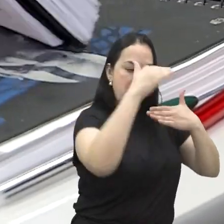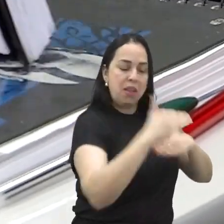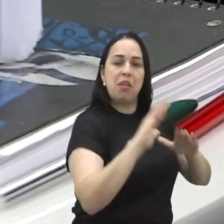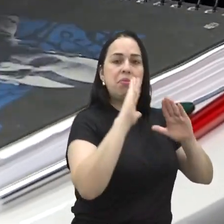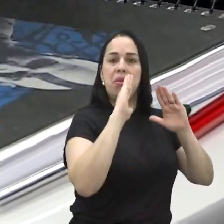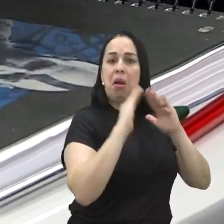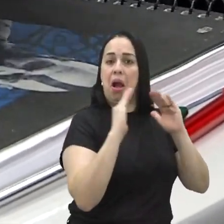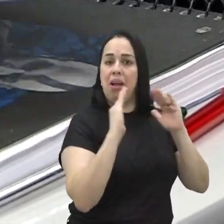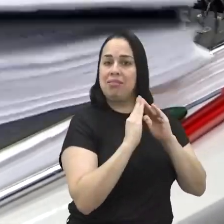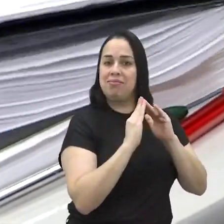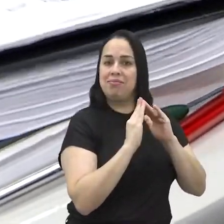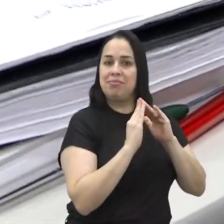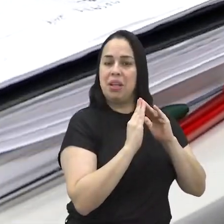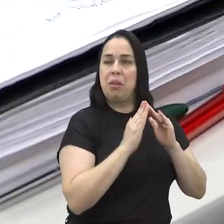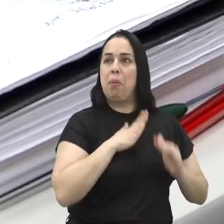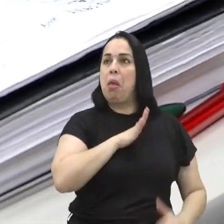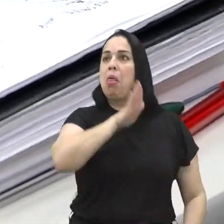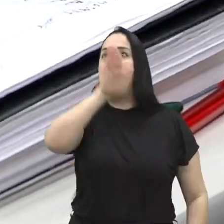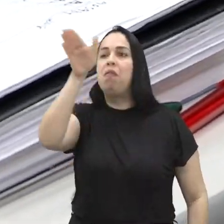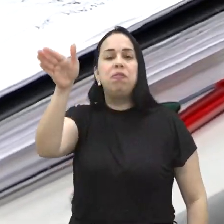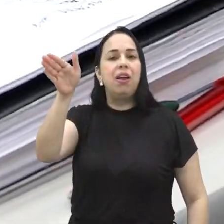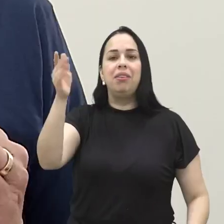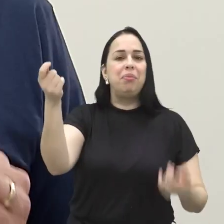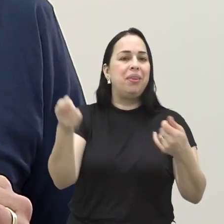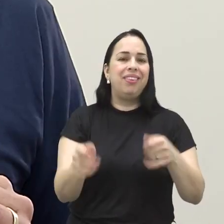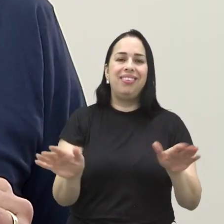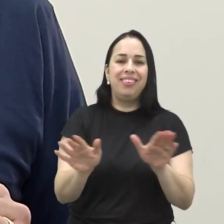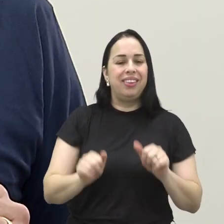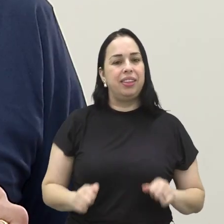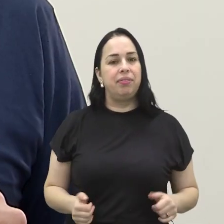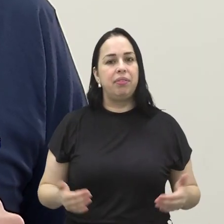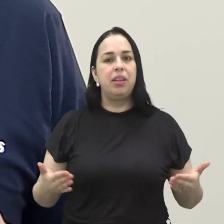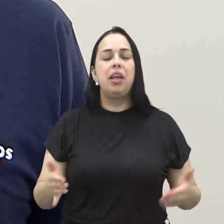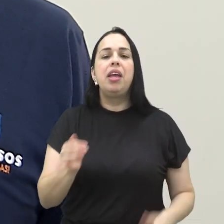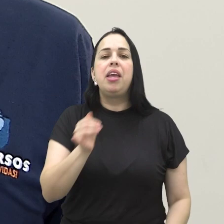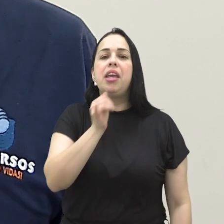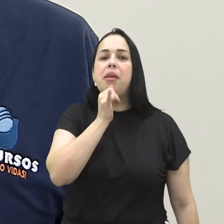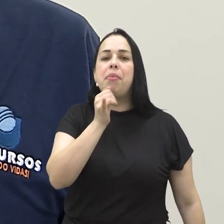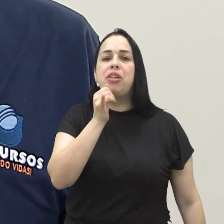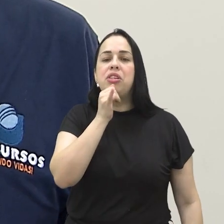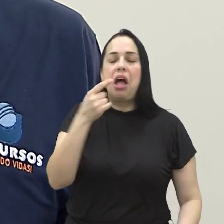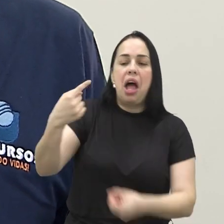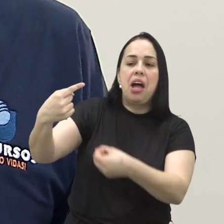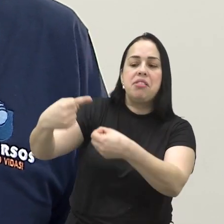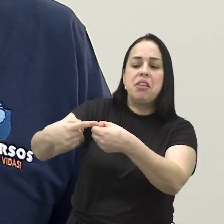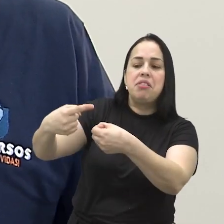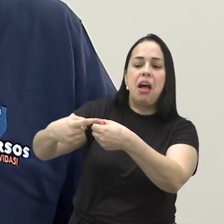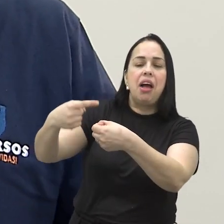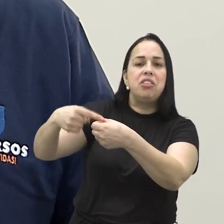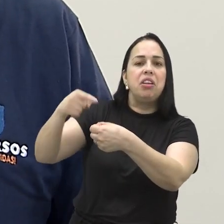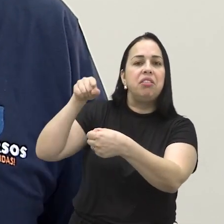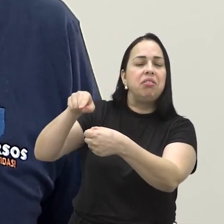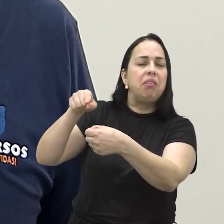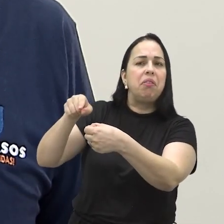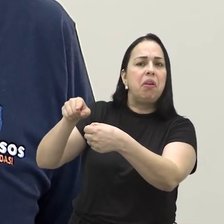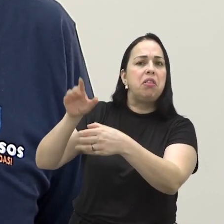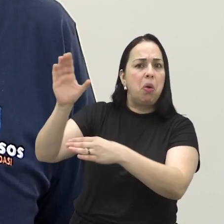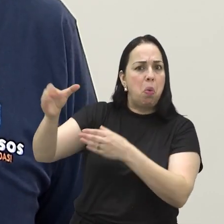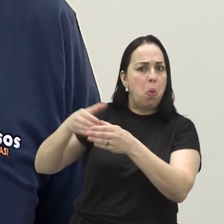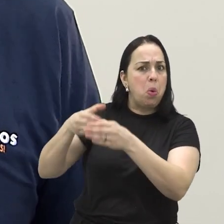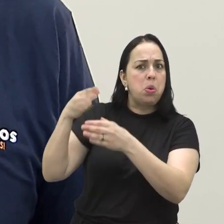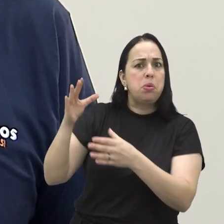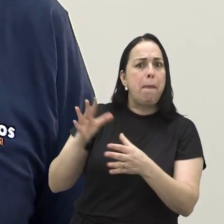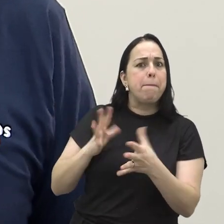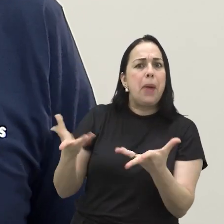país, sem a necessidade do deslocamento. Suponha que a cidade de Maceió vai fazer um concurso